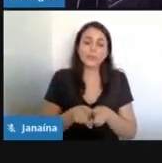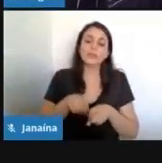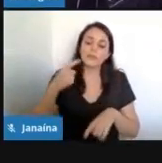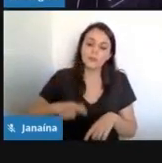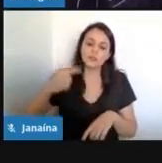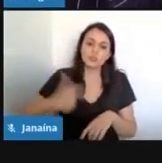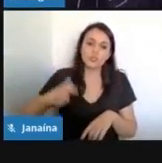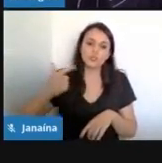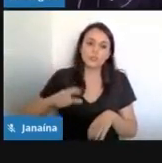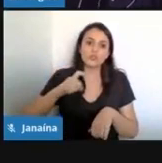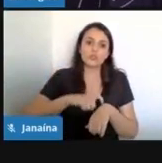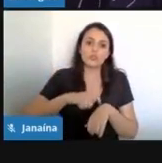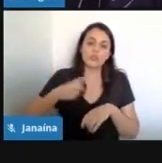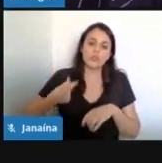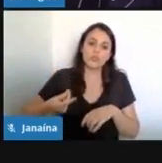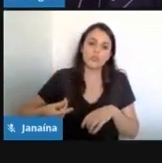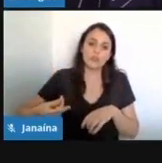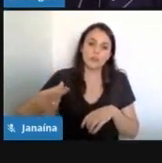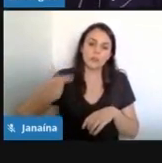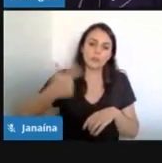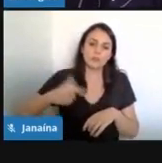tempo, tá certo? Então,